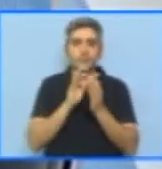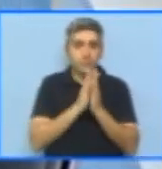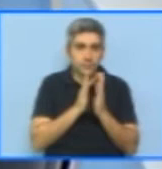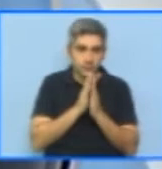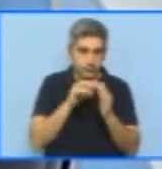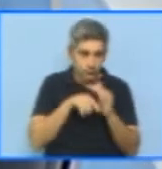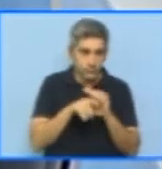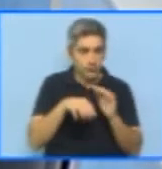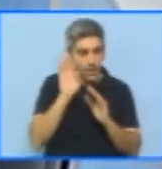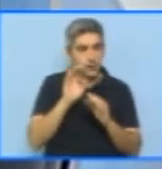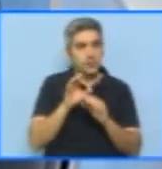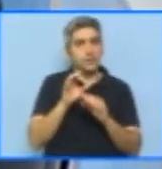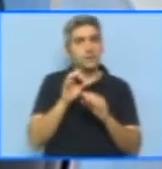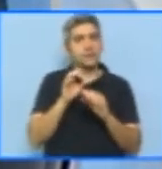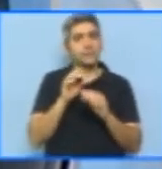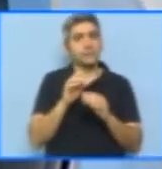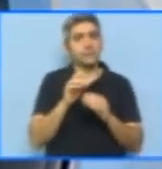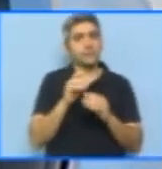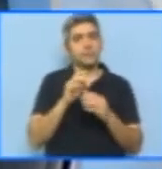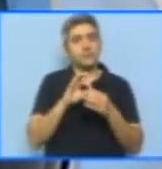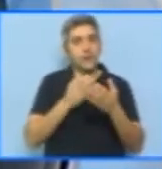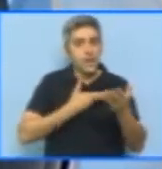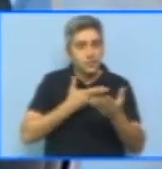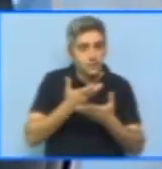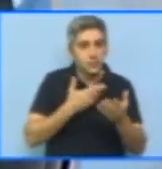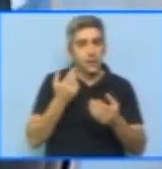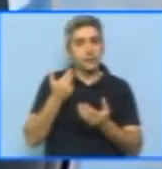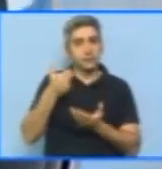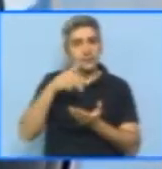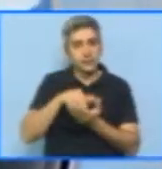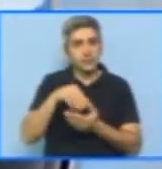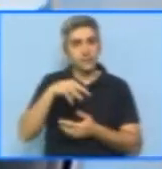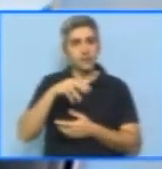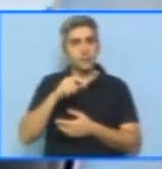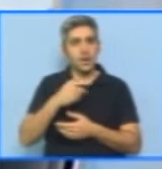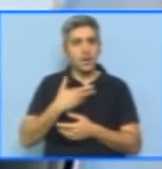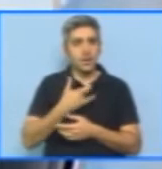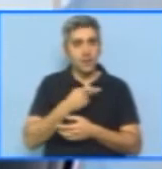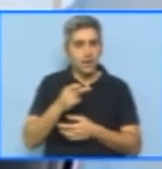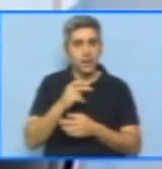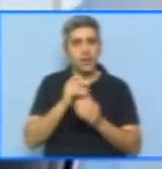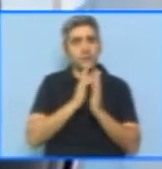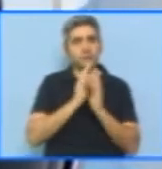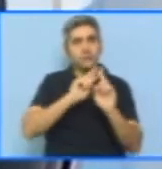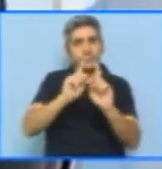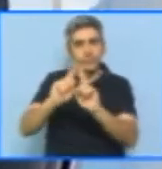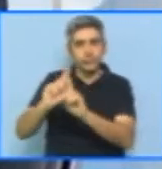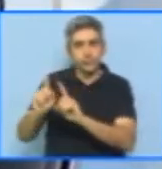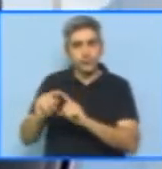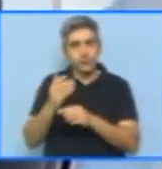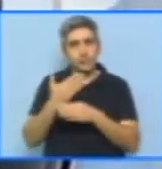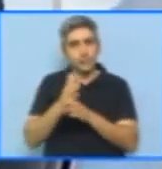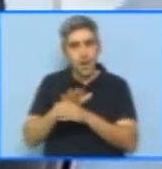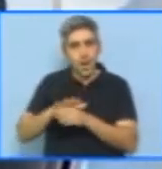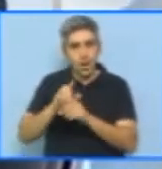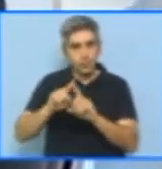diríamos, para enfim, a relação e a presença dos média nos vários setores da pastoral da Igreja. Advertindo